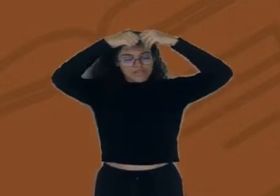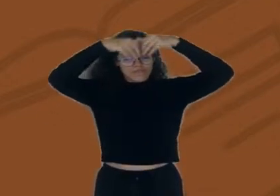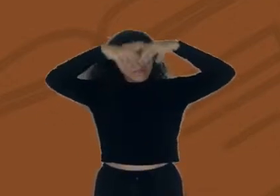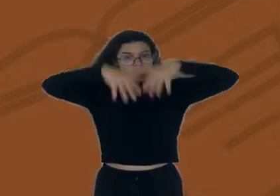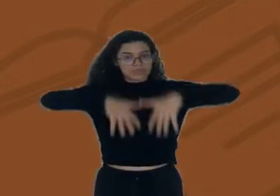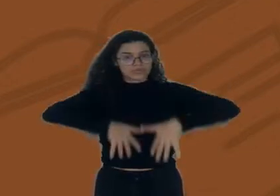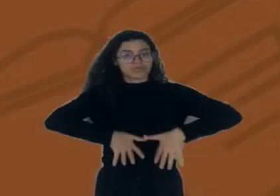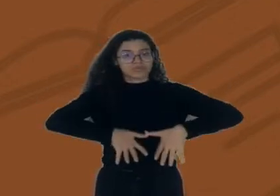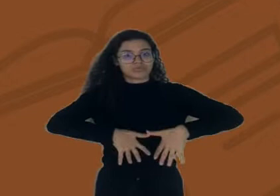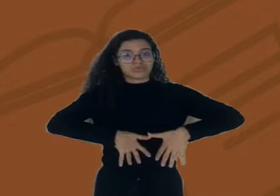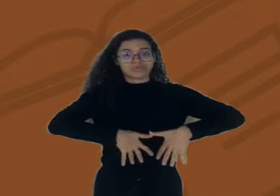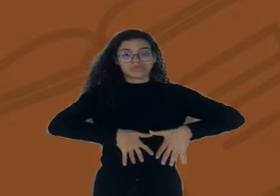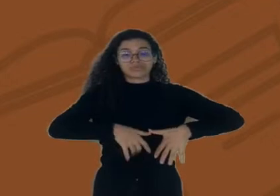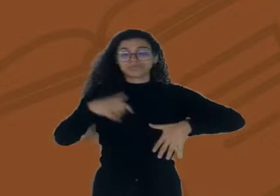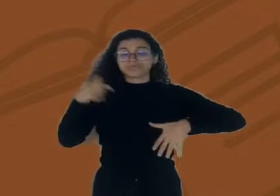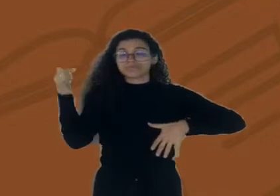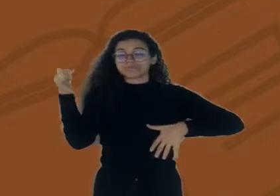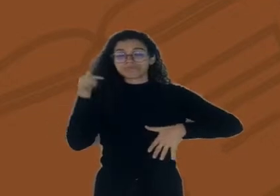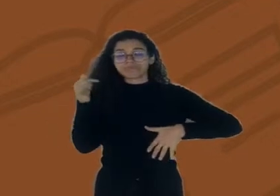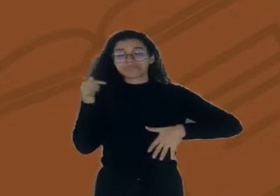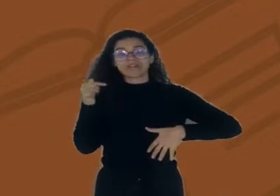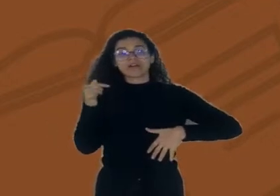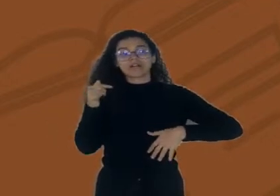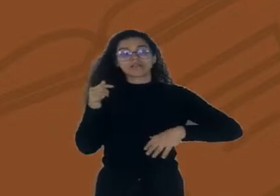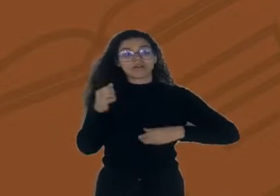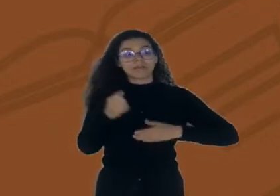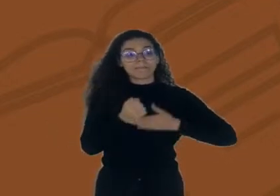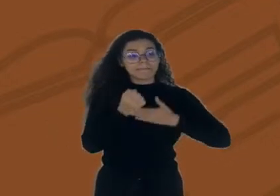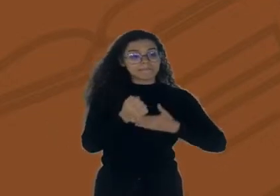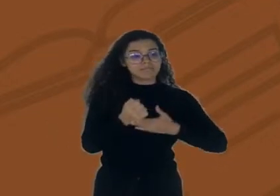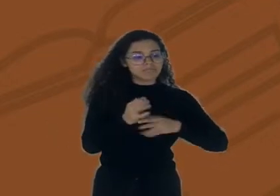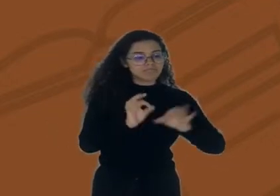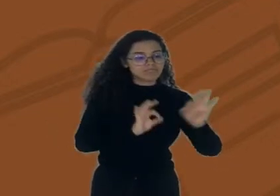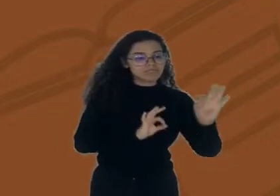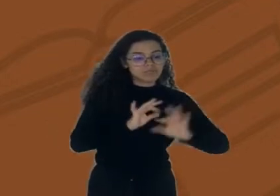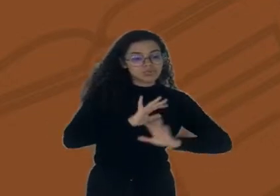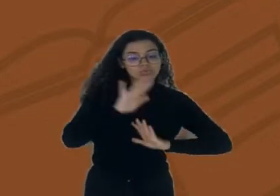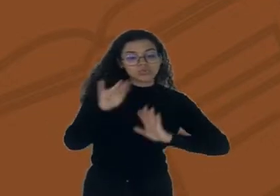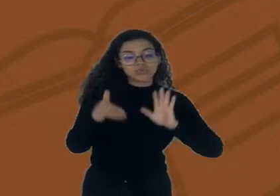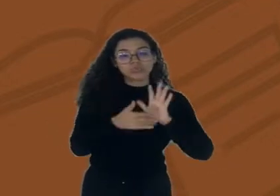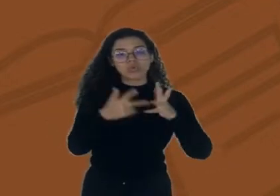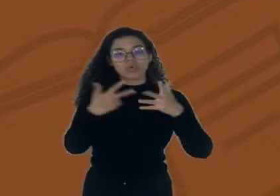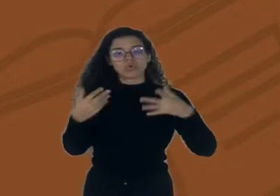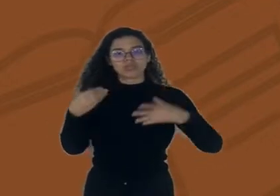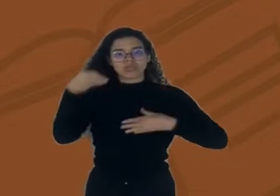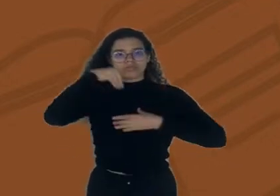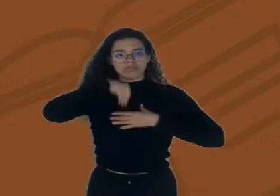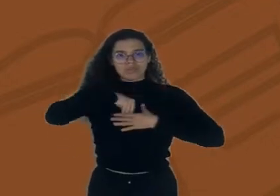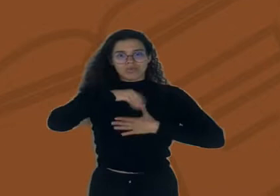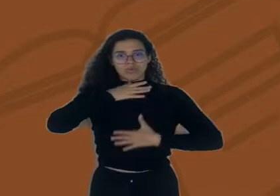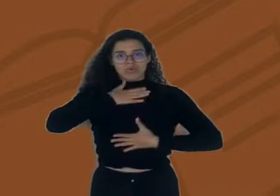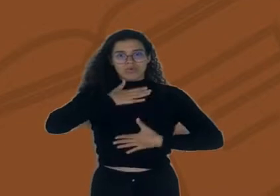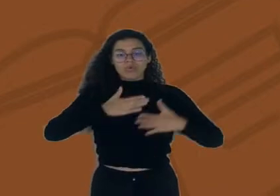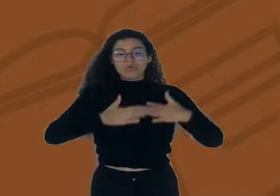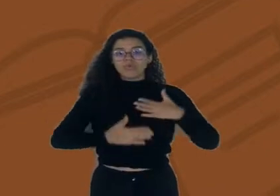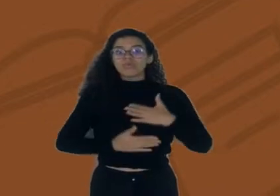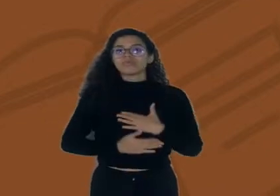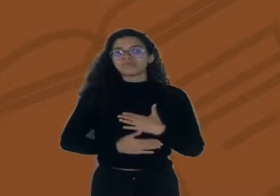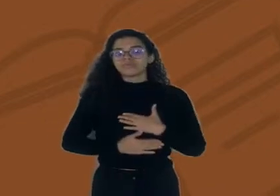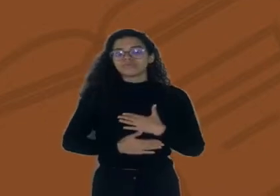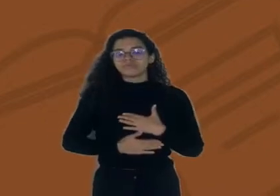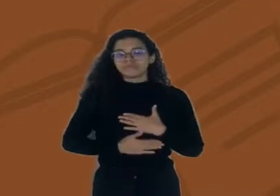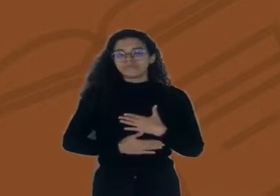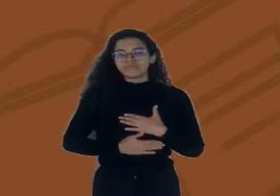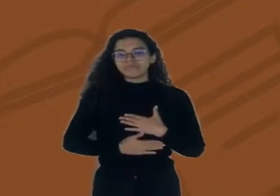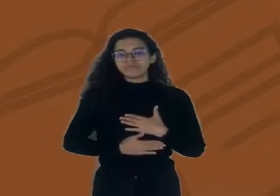nervoso, ele controla todas as atividades que acontecem no interior do meu corpo. O sistema nervoso, ele